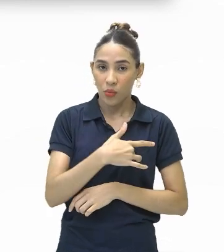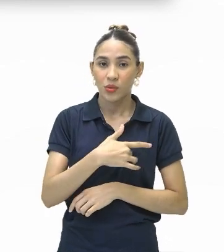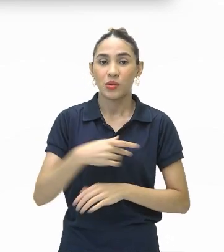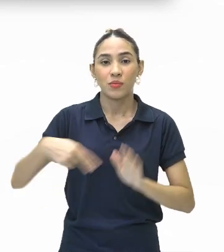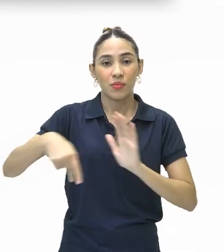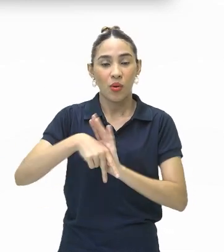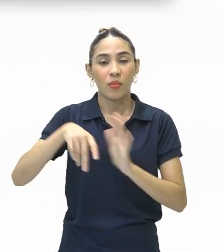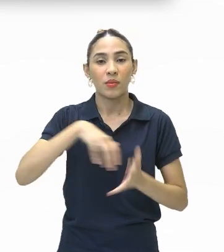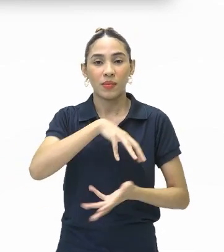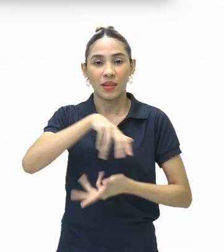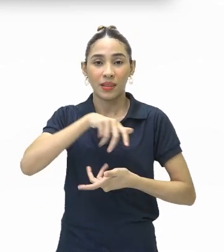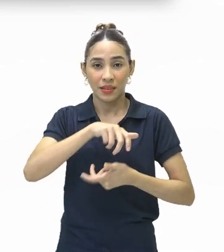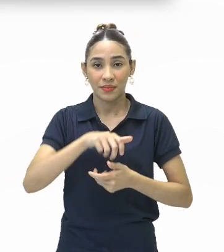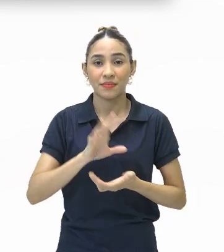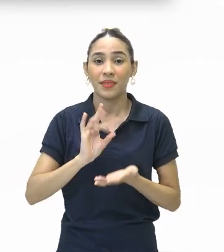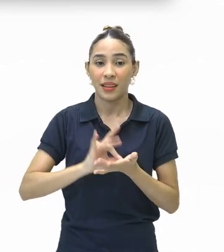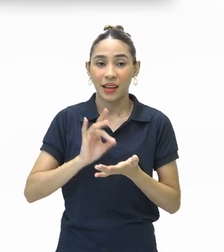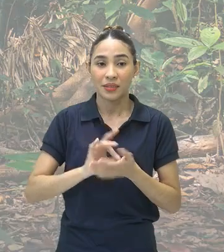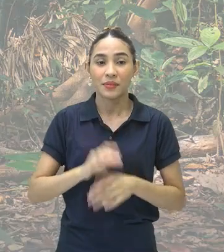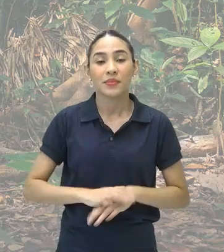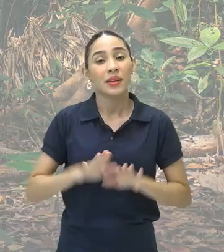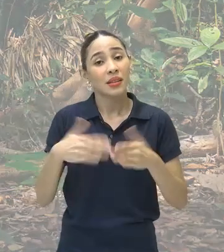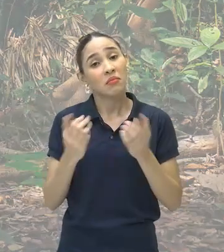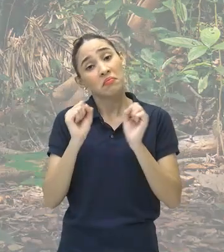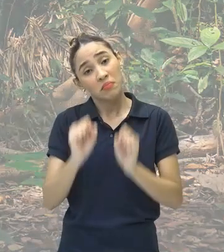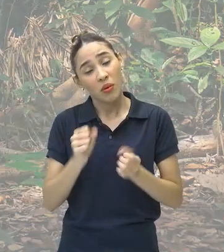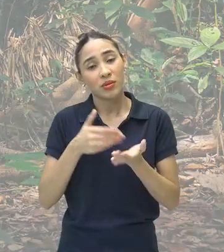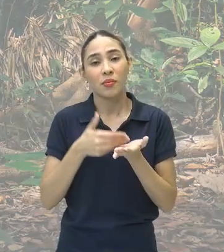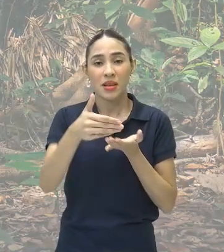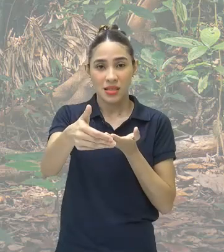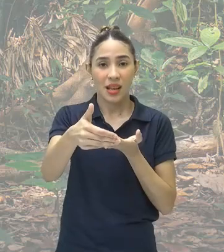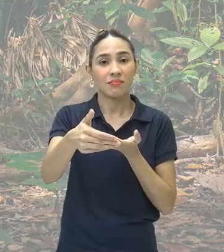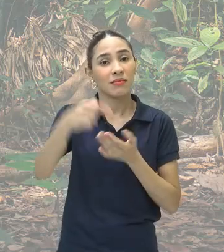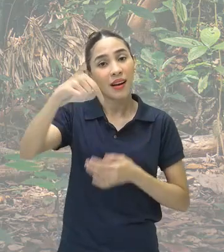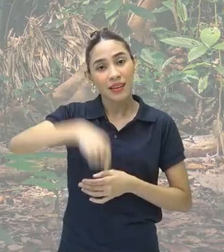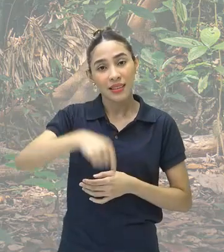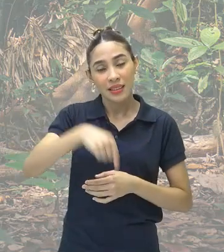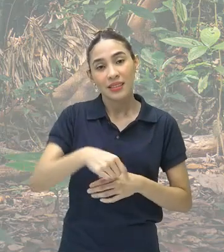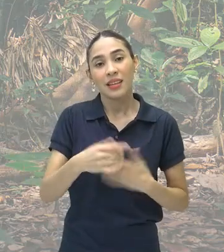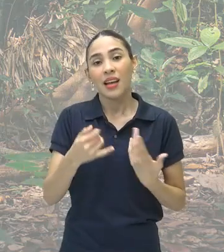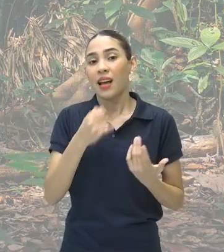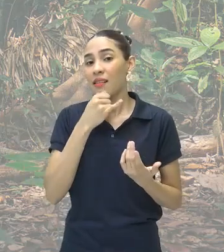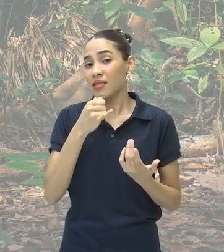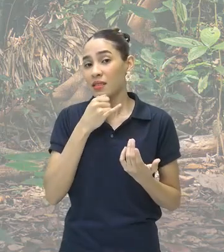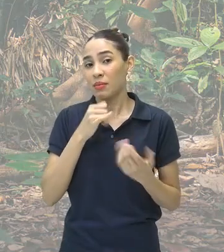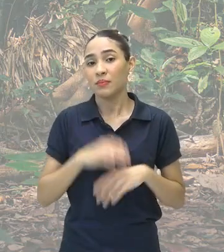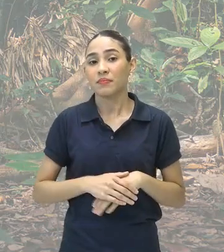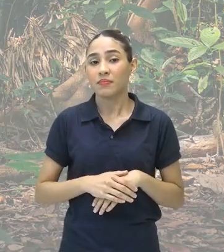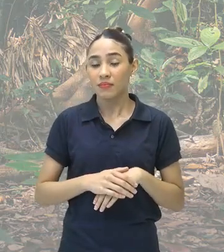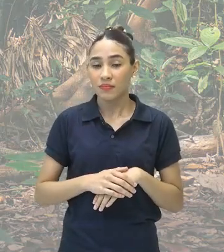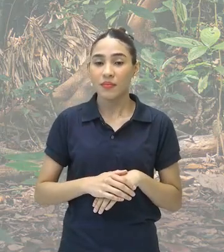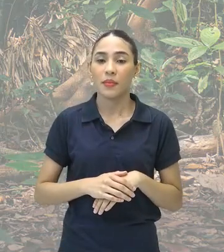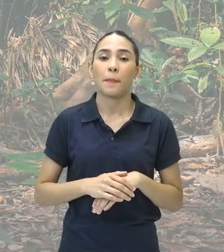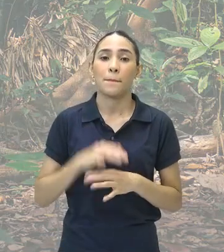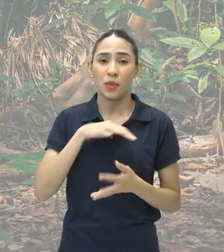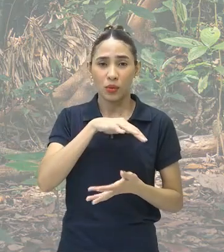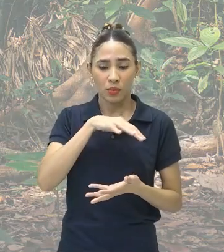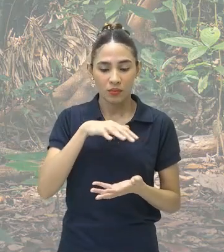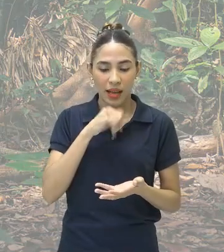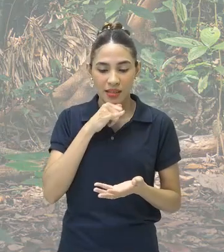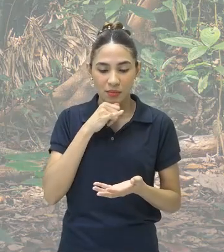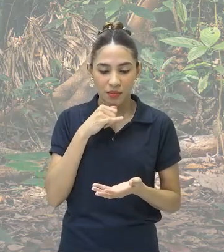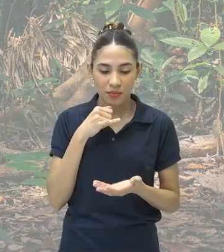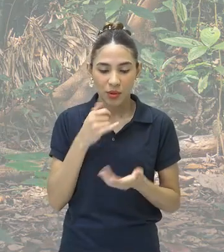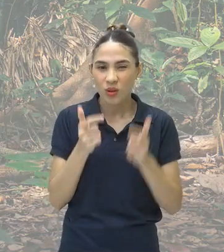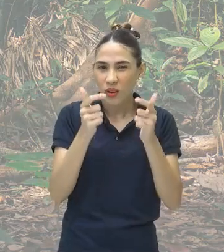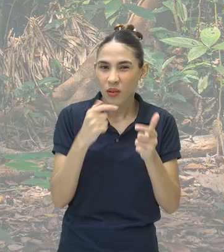do planeta. Não é verdade? Então, a gente pode até começar aqui, vamos dizer, dessa maneira, no mundinho em que